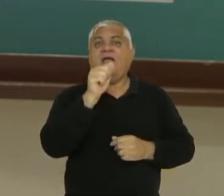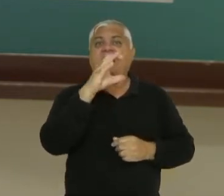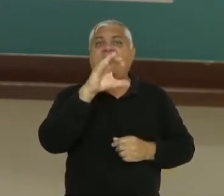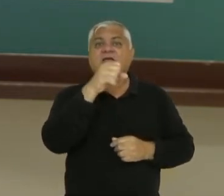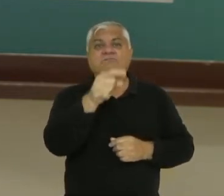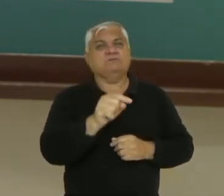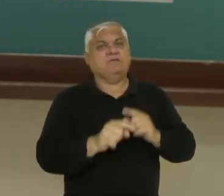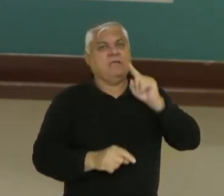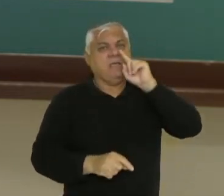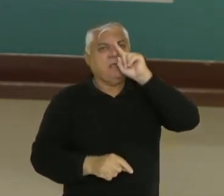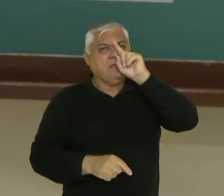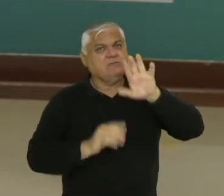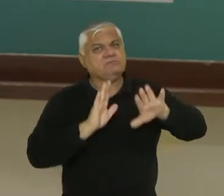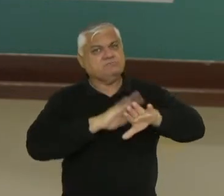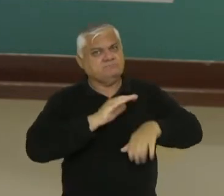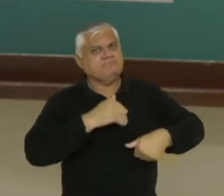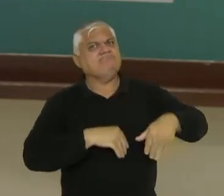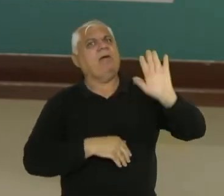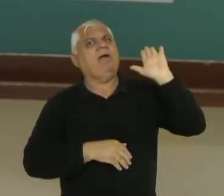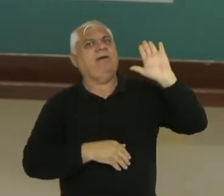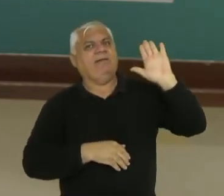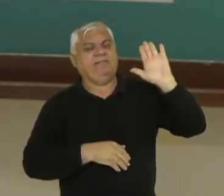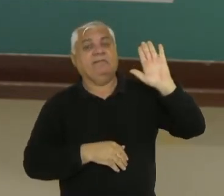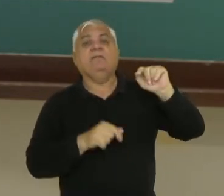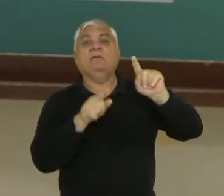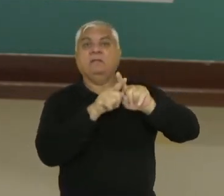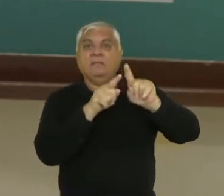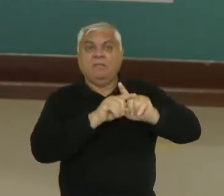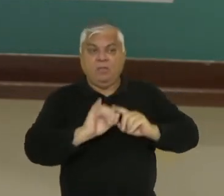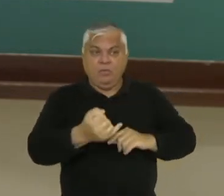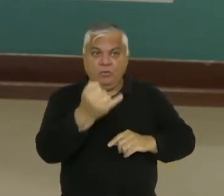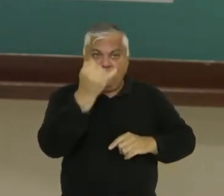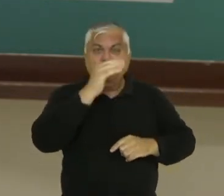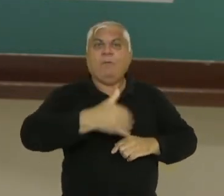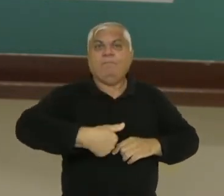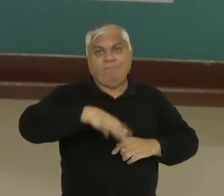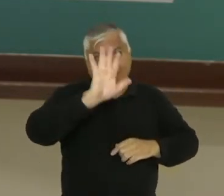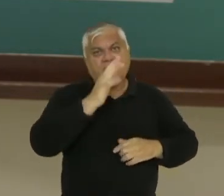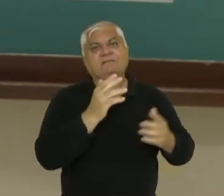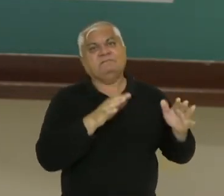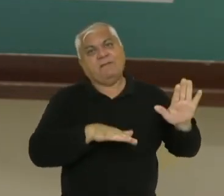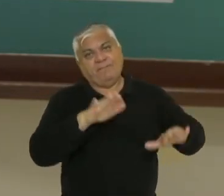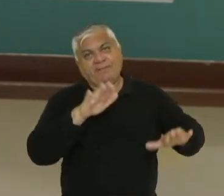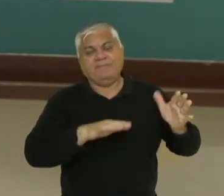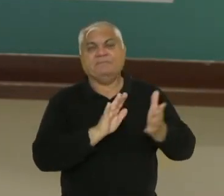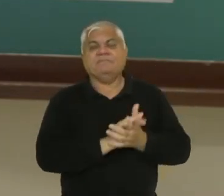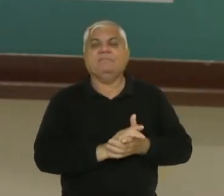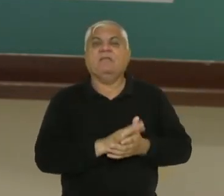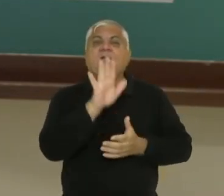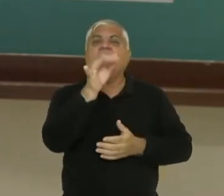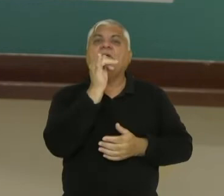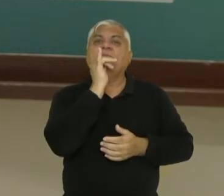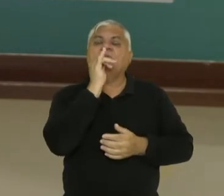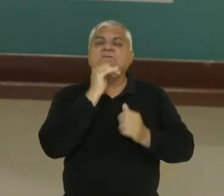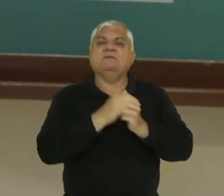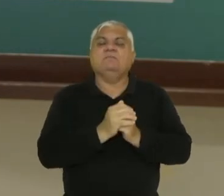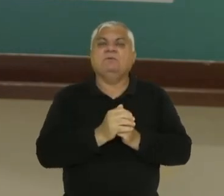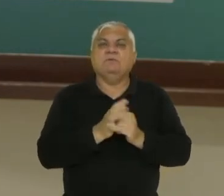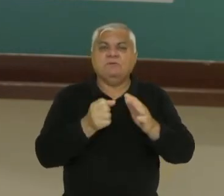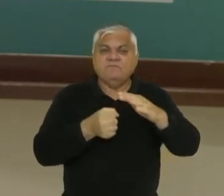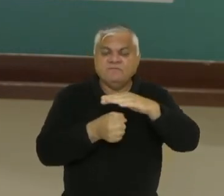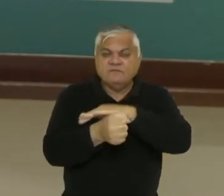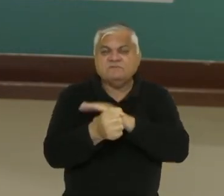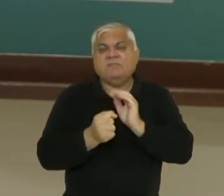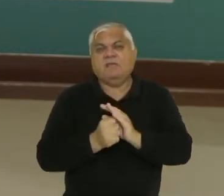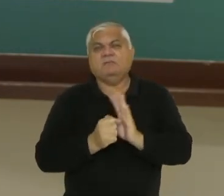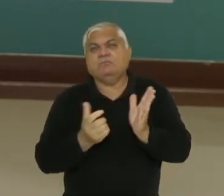é maior, porém os rendimentos também podem ser muito maiores. Agora, um fundo mais moderado, que